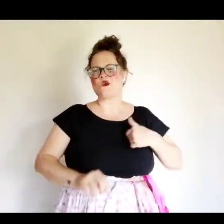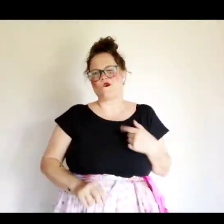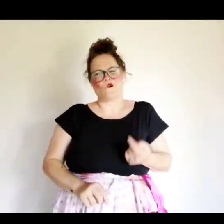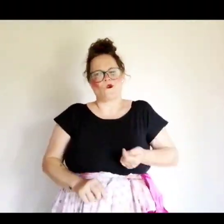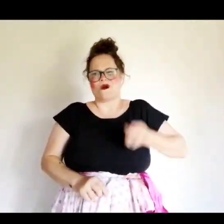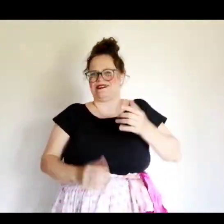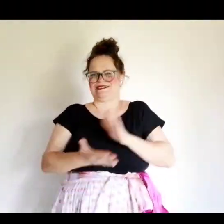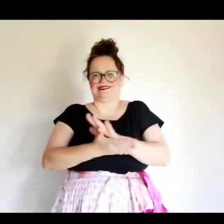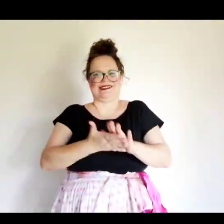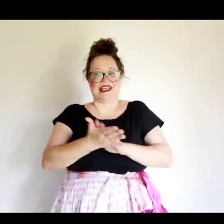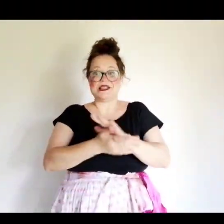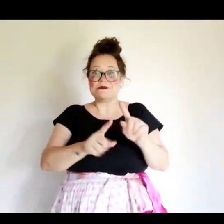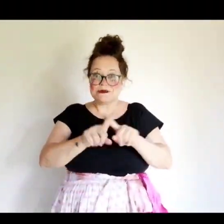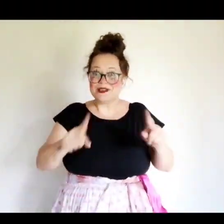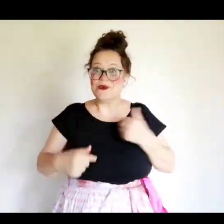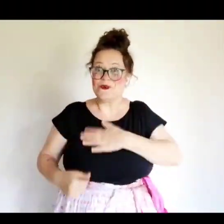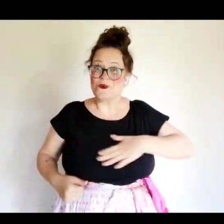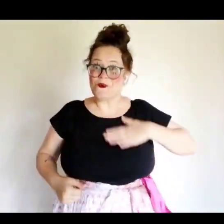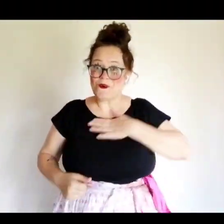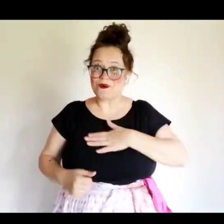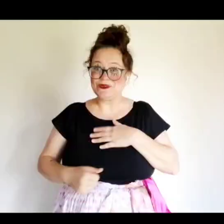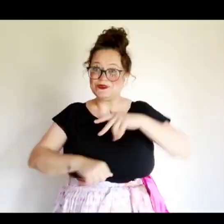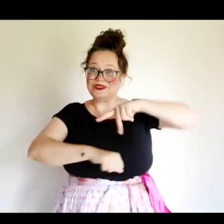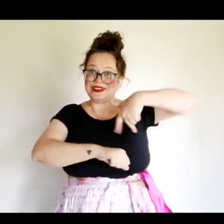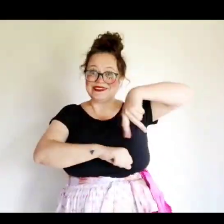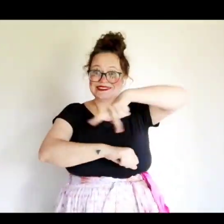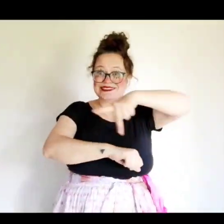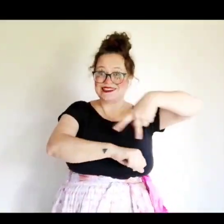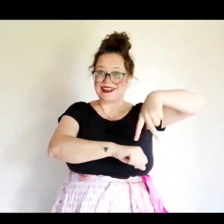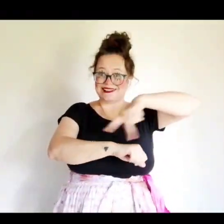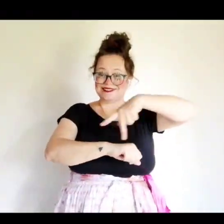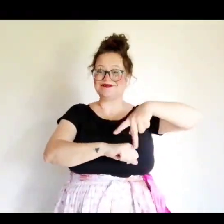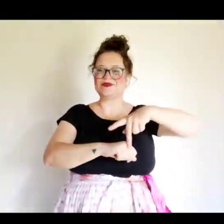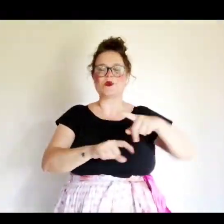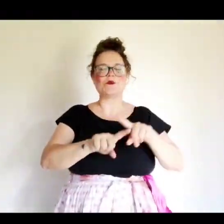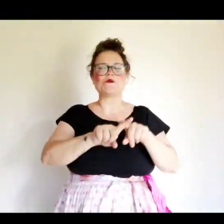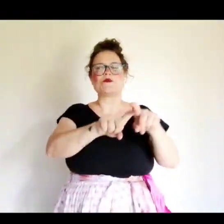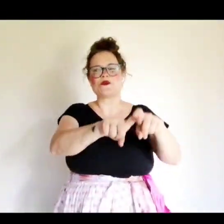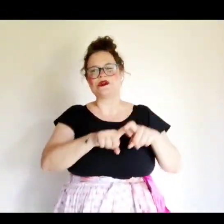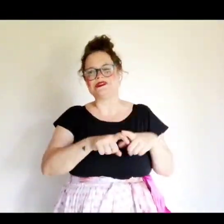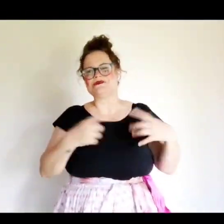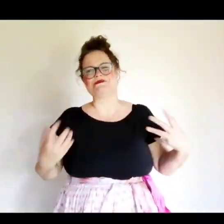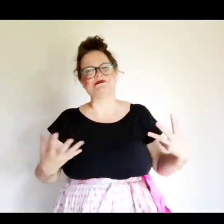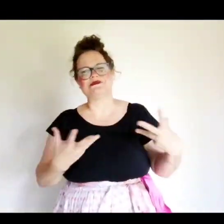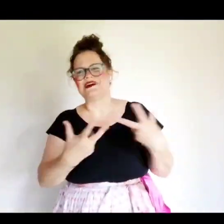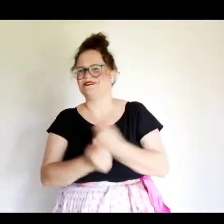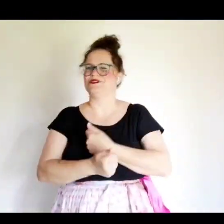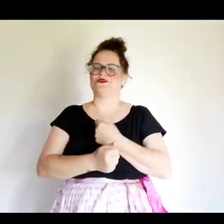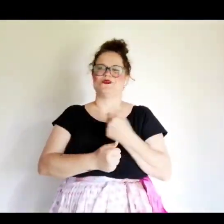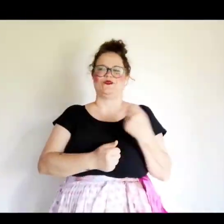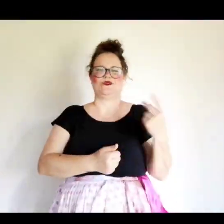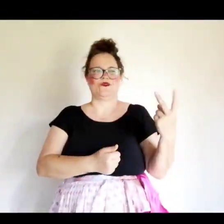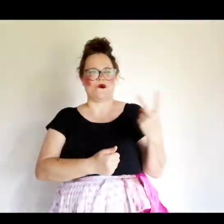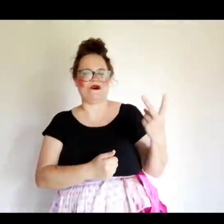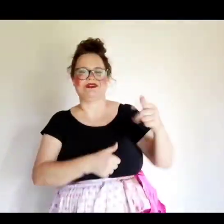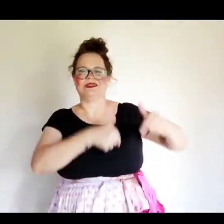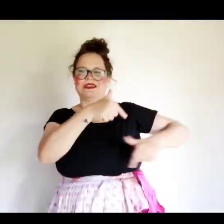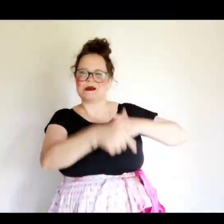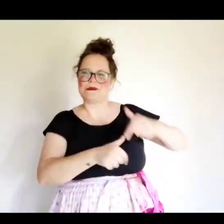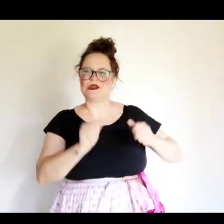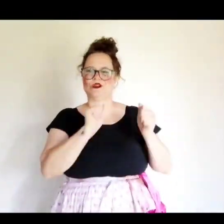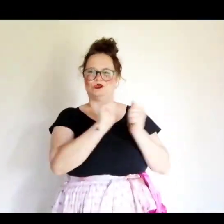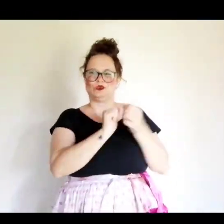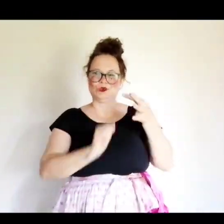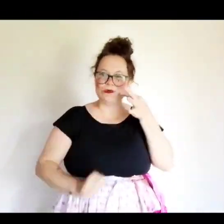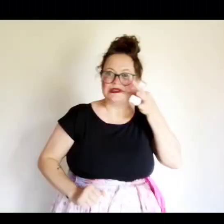não exploro e que eu sinto que eu gosto muito, que é o dançar. Então foi incrível, a gente fez alguns trabalhos